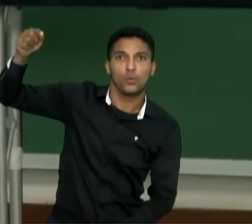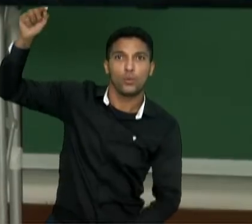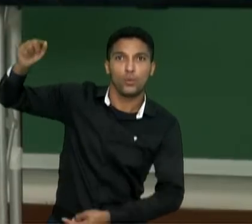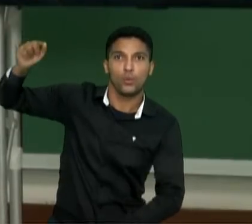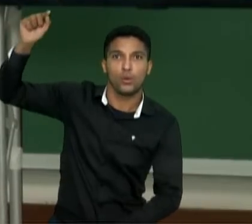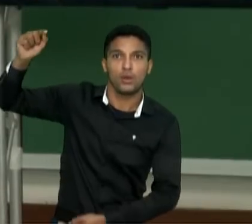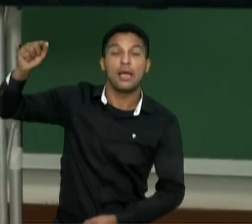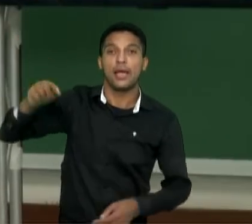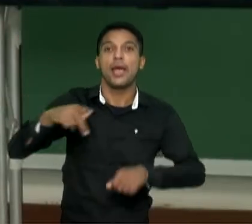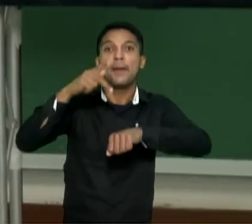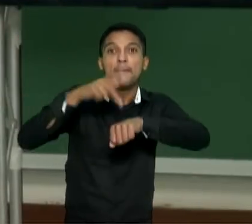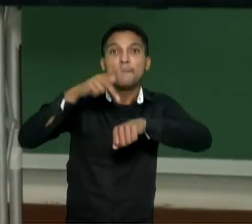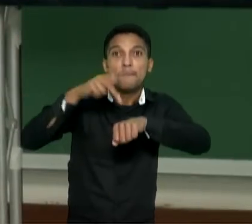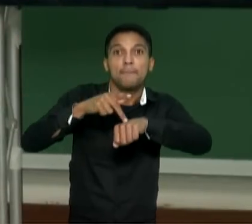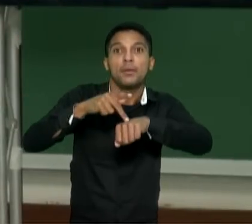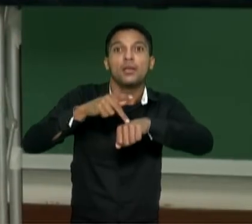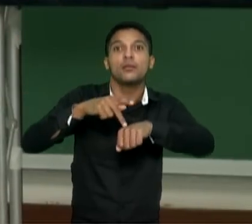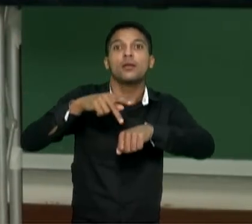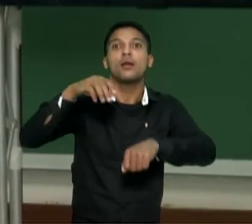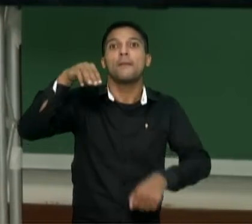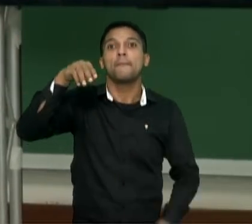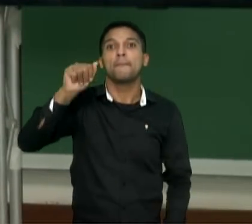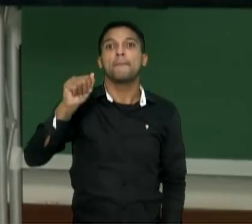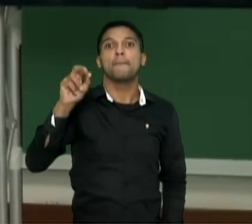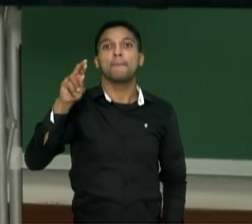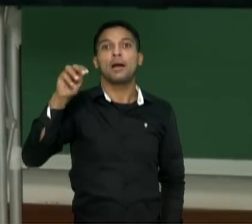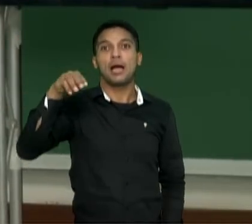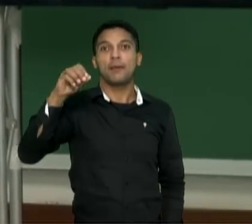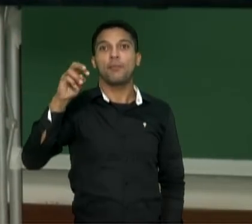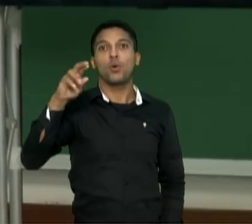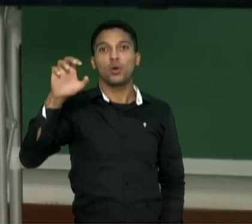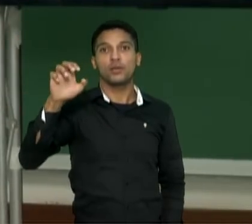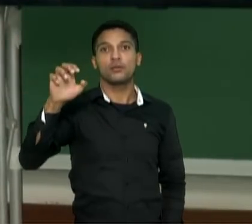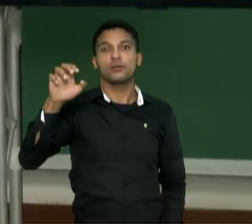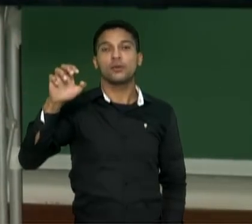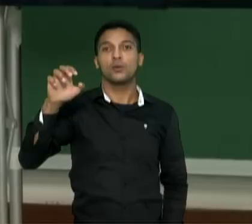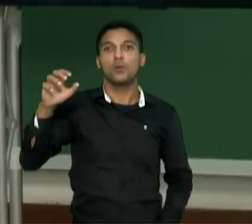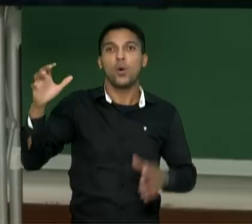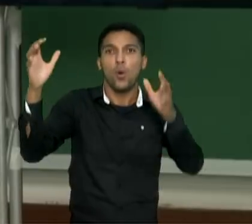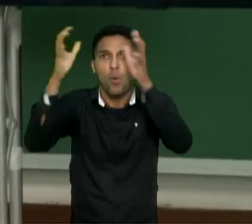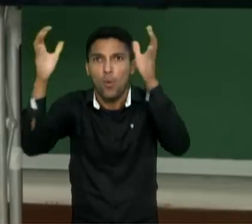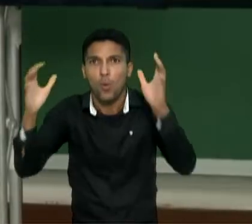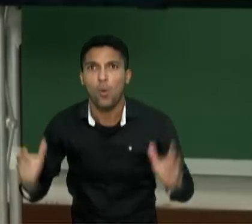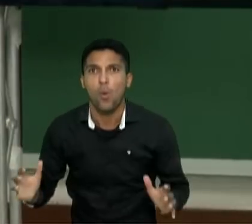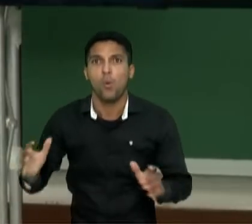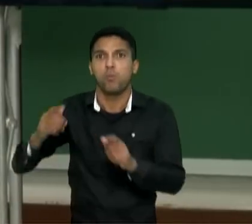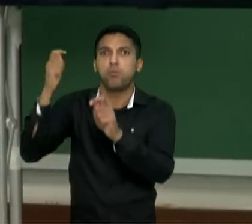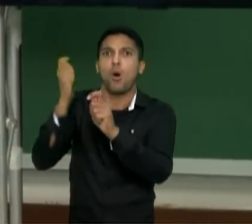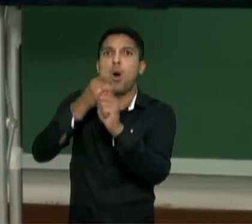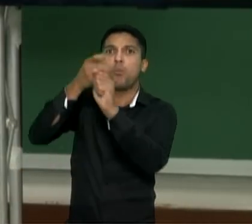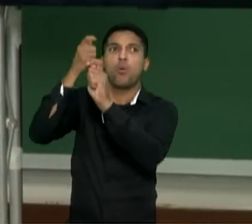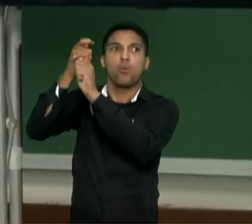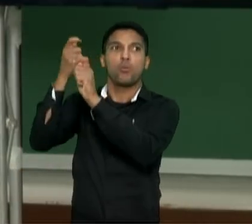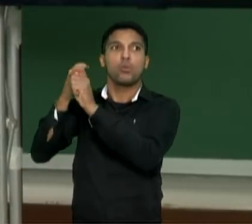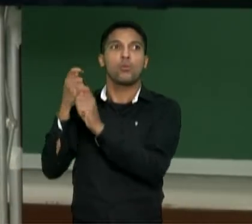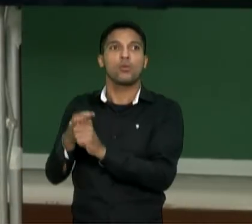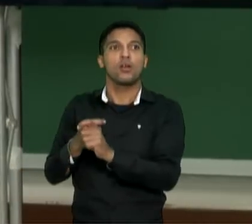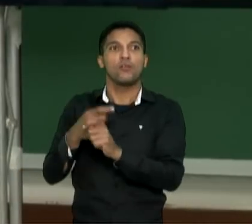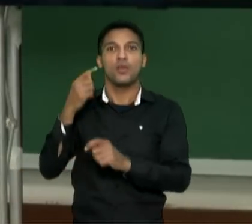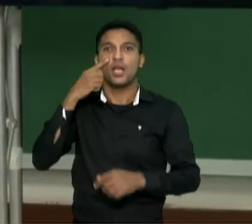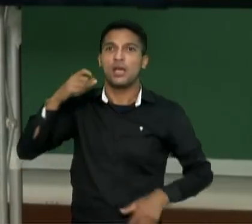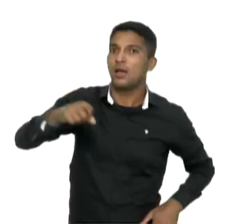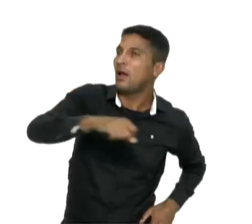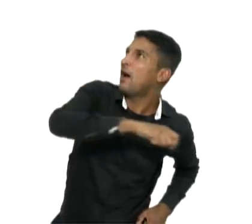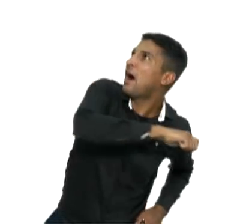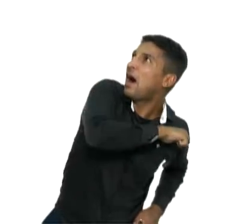foi esculpido em mármore também, assim como o trabalho do Michelangelo. Então vou deixar mais um tempinho para vocês